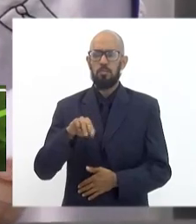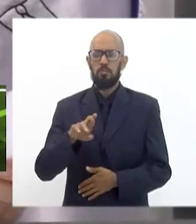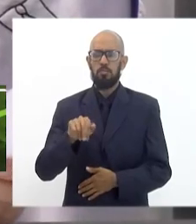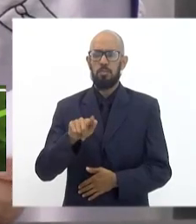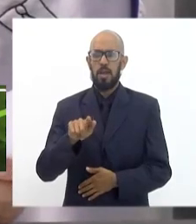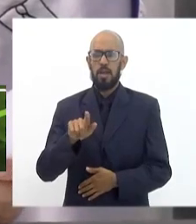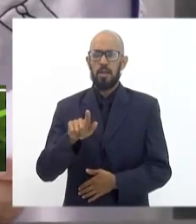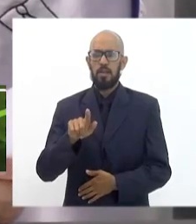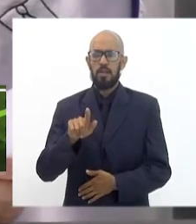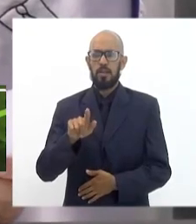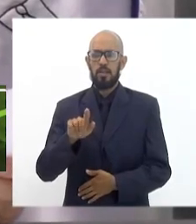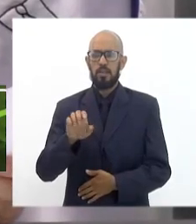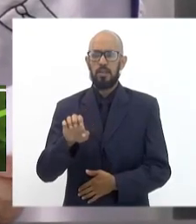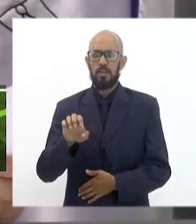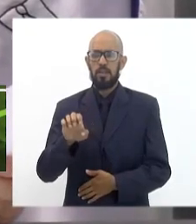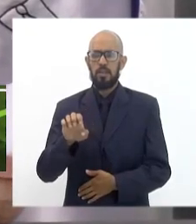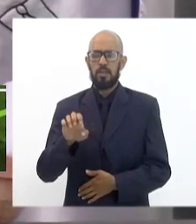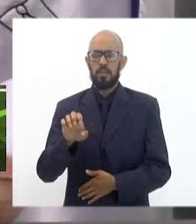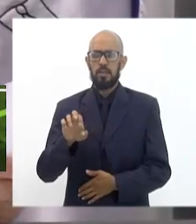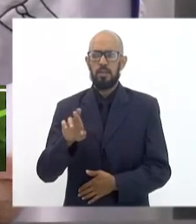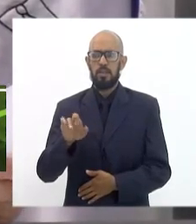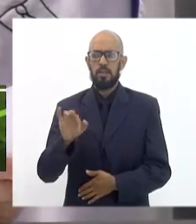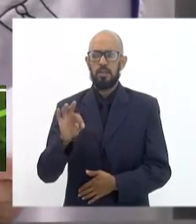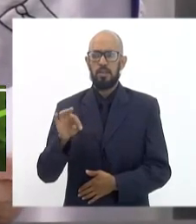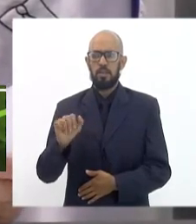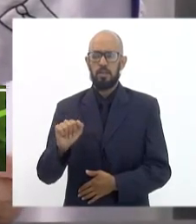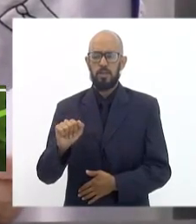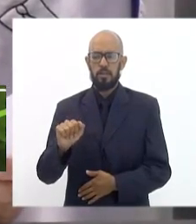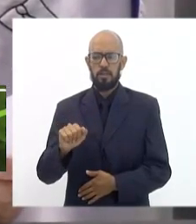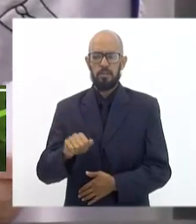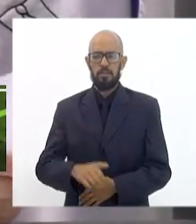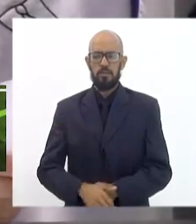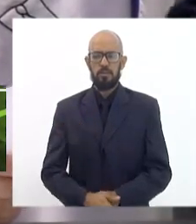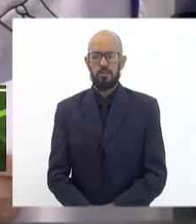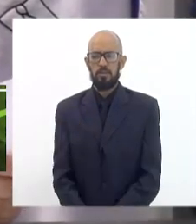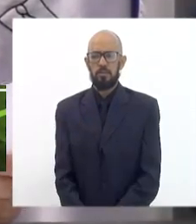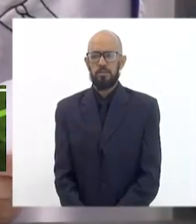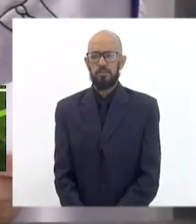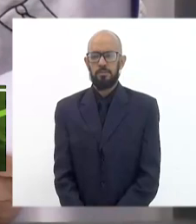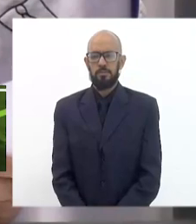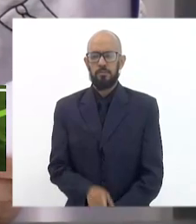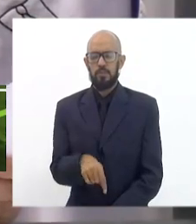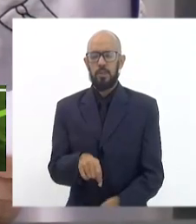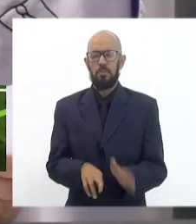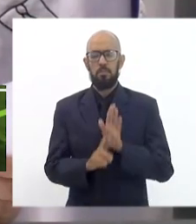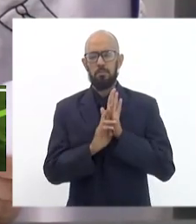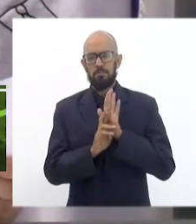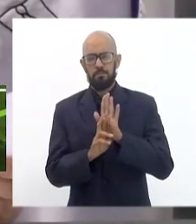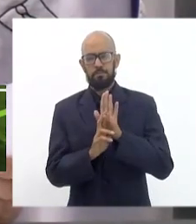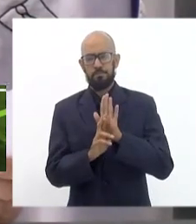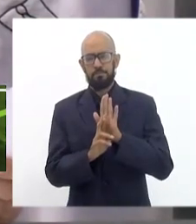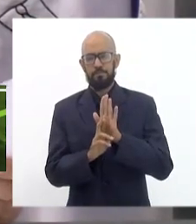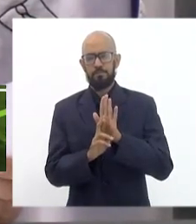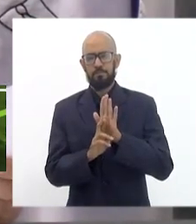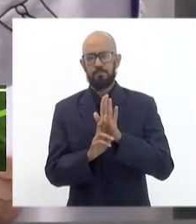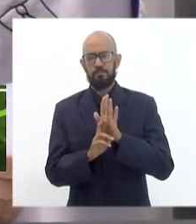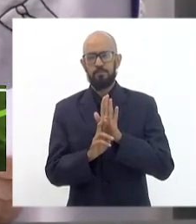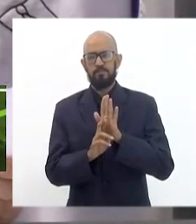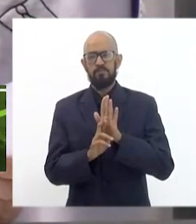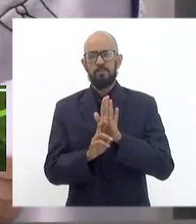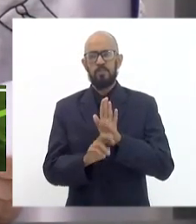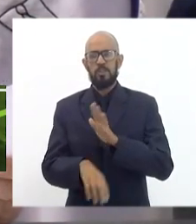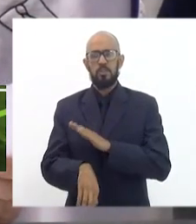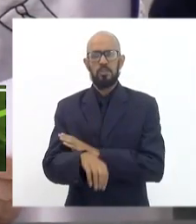Abdalla Doutora gente aqui a mesa por favor que representa aqui a nossa